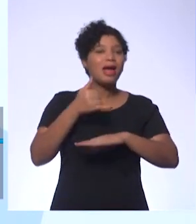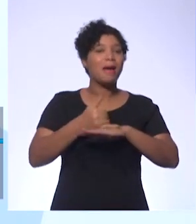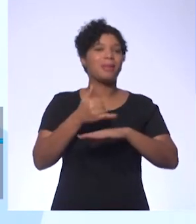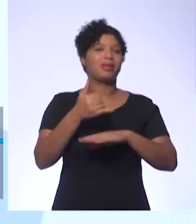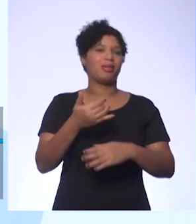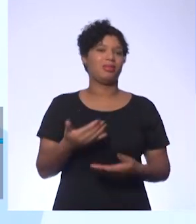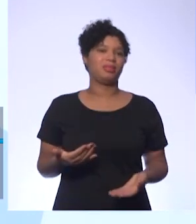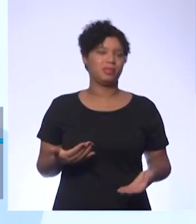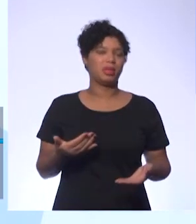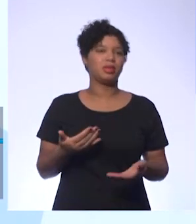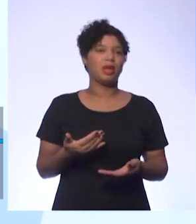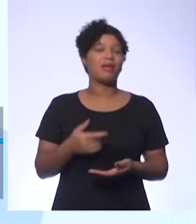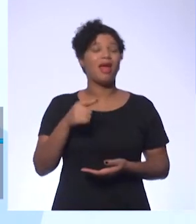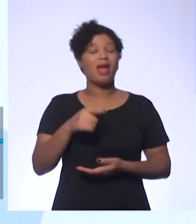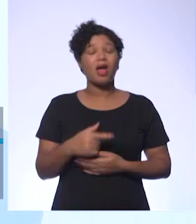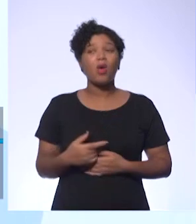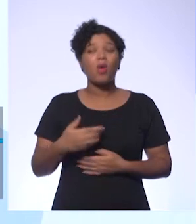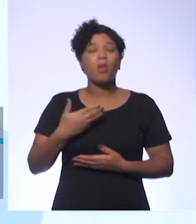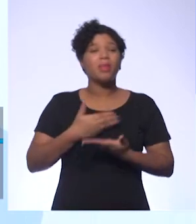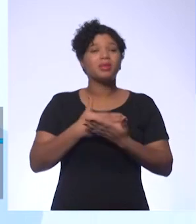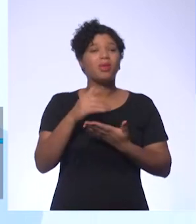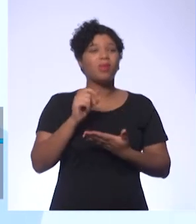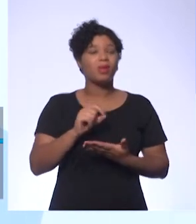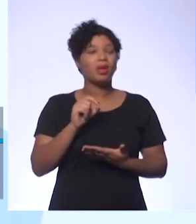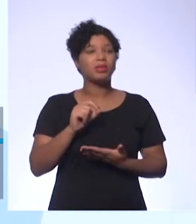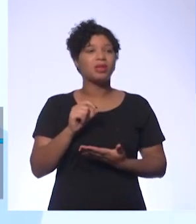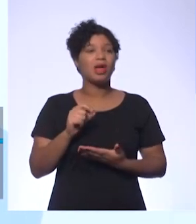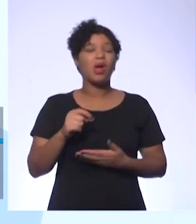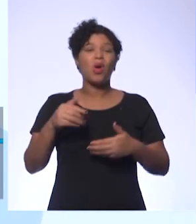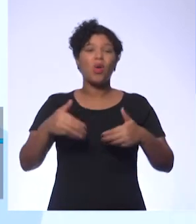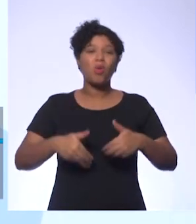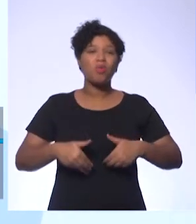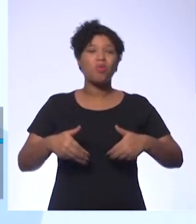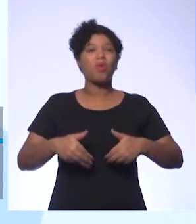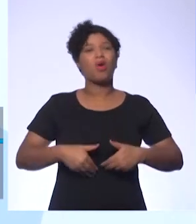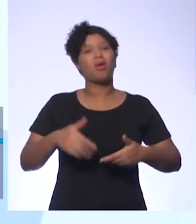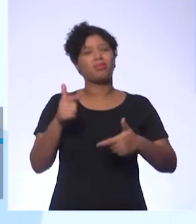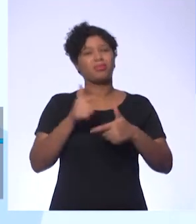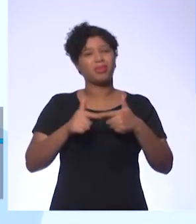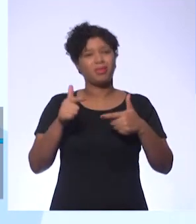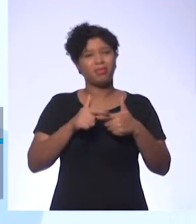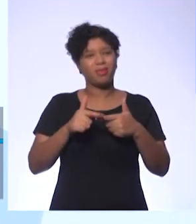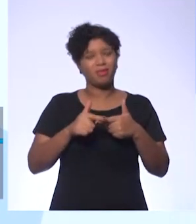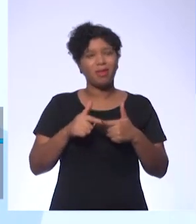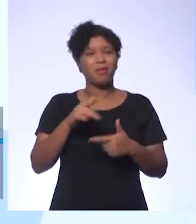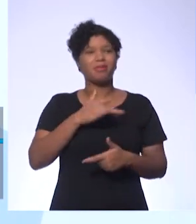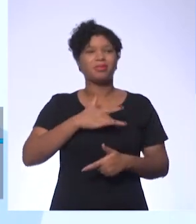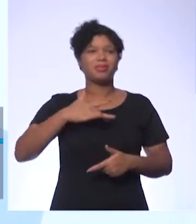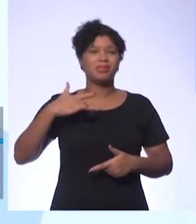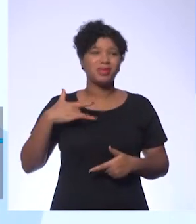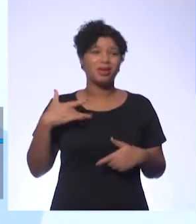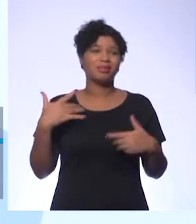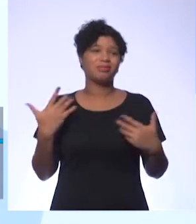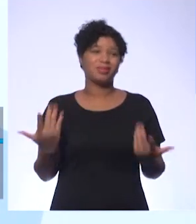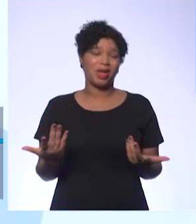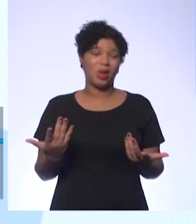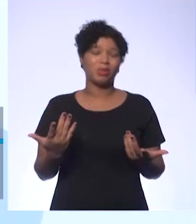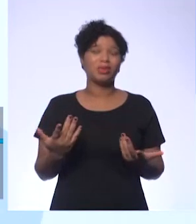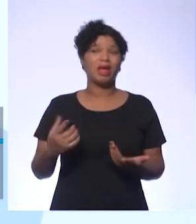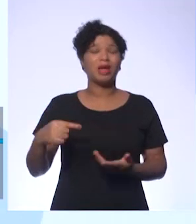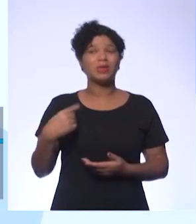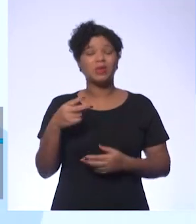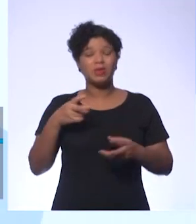a fome, as situações de precariedade sanitárias. E aí é nesse contexto, Jana, de grandes